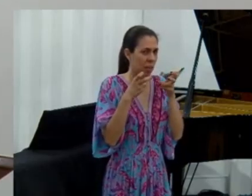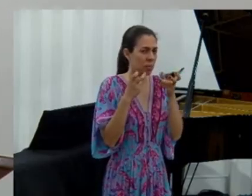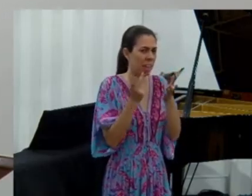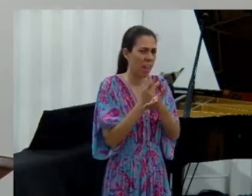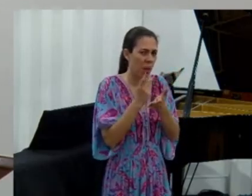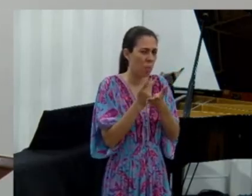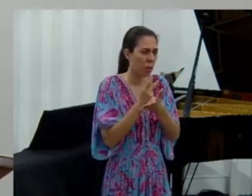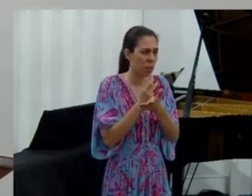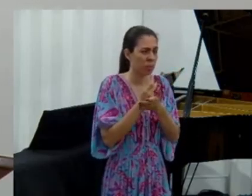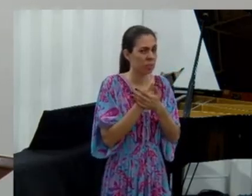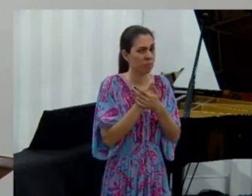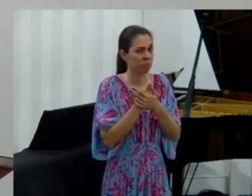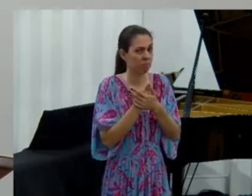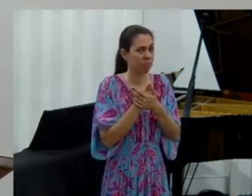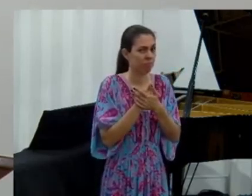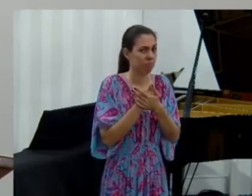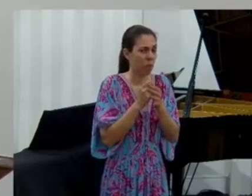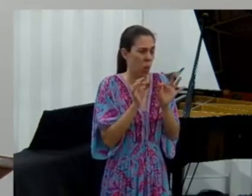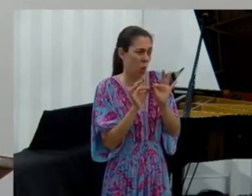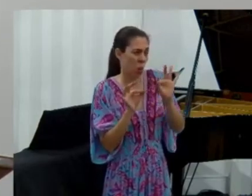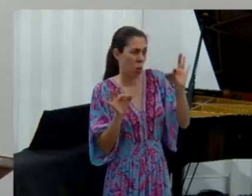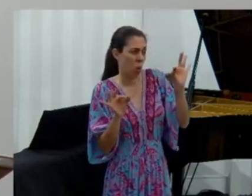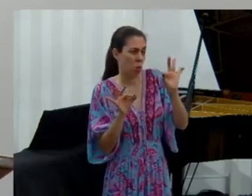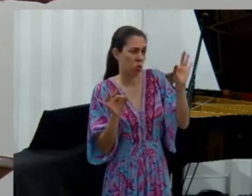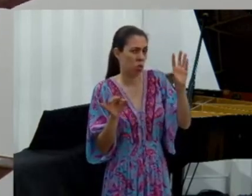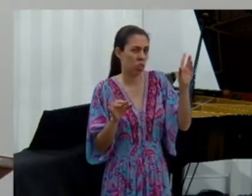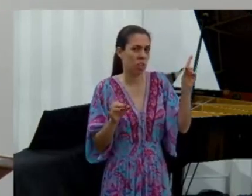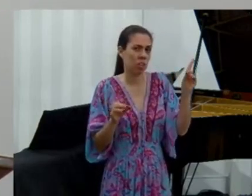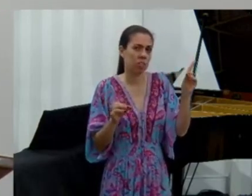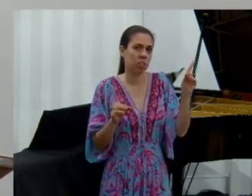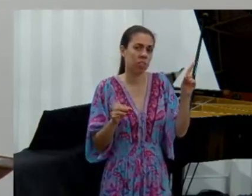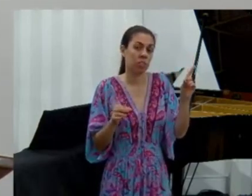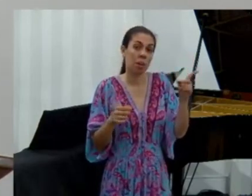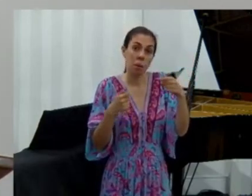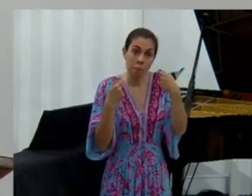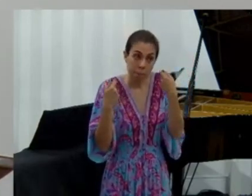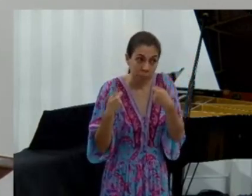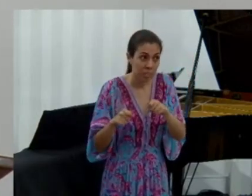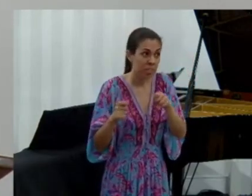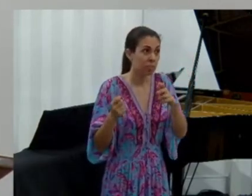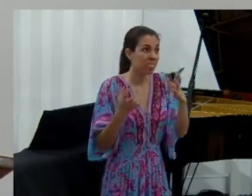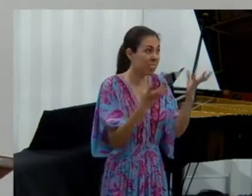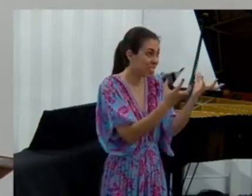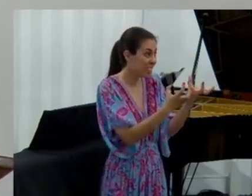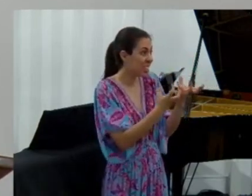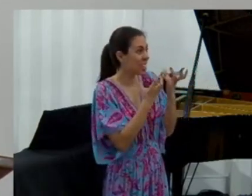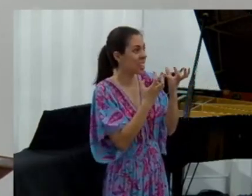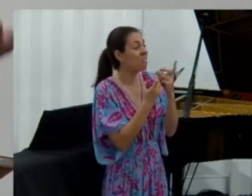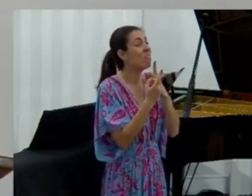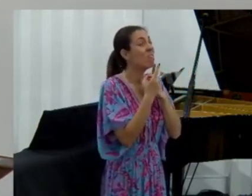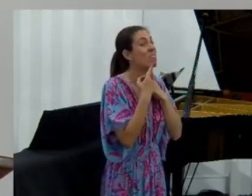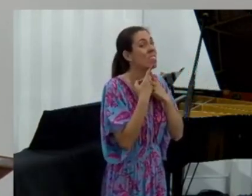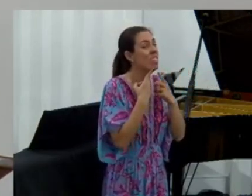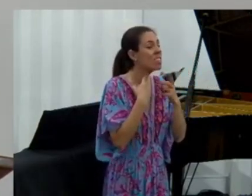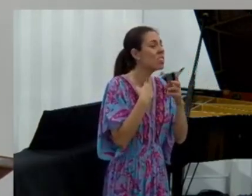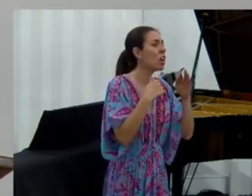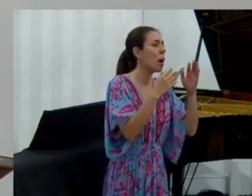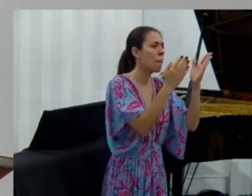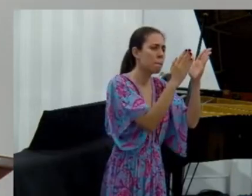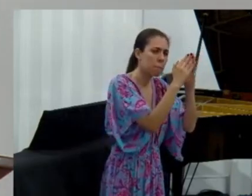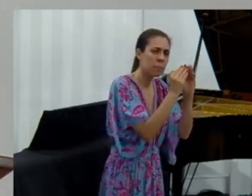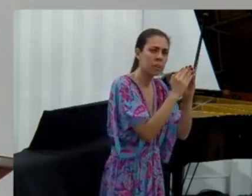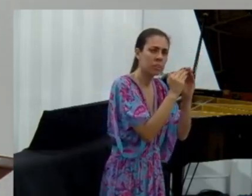devemos usufruir deste privilégio que é nos achegarmos ao trono da graça de Deus, a fim de recebermos